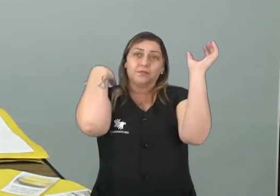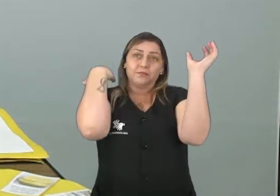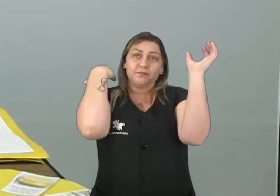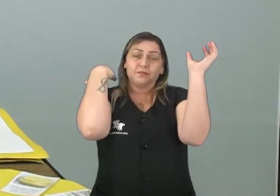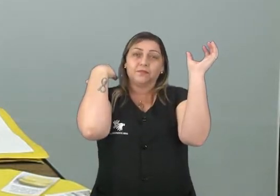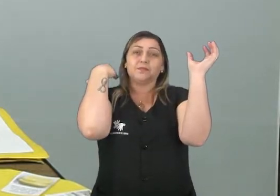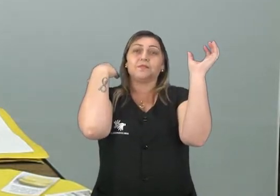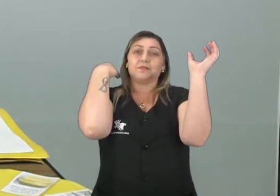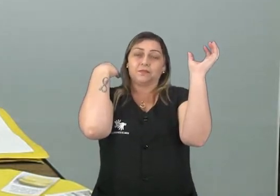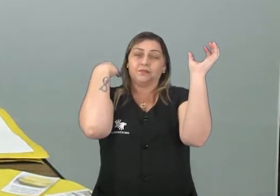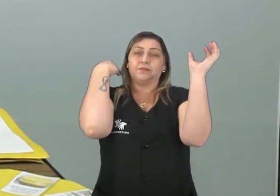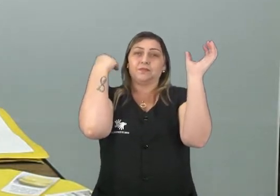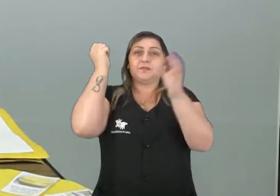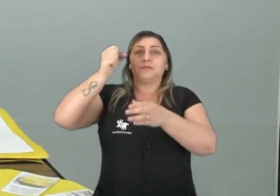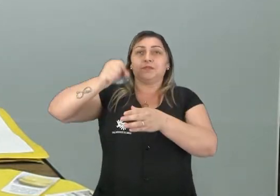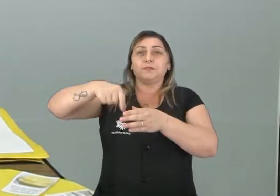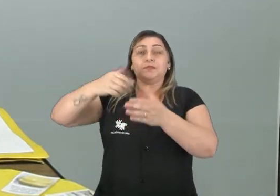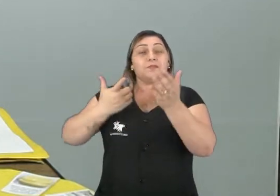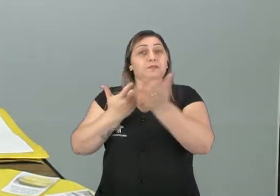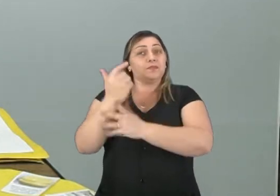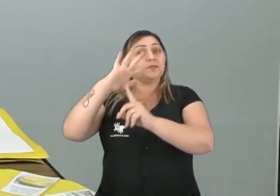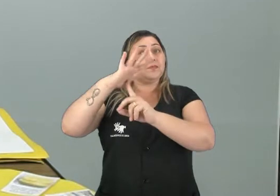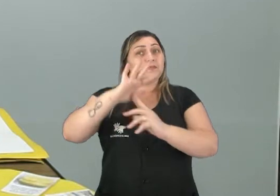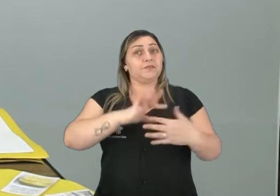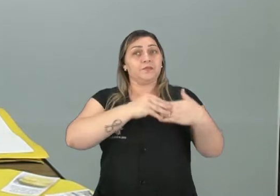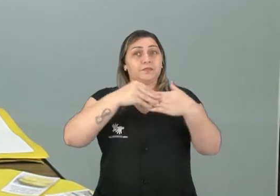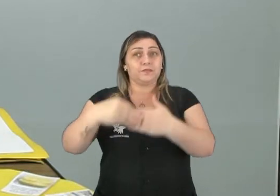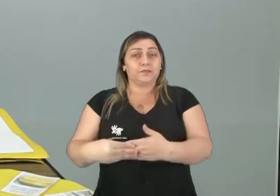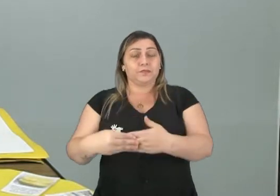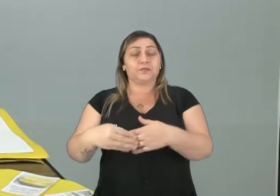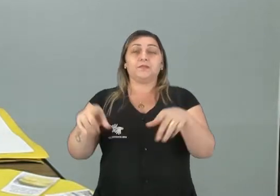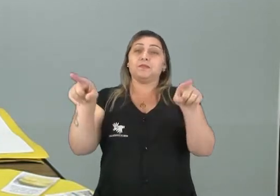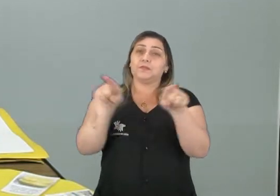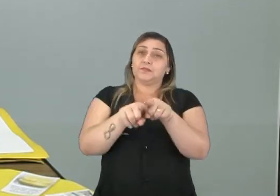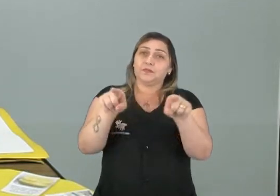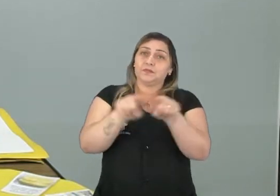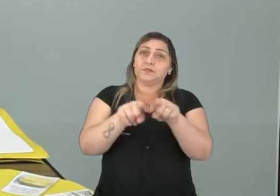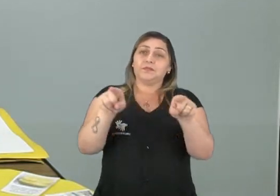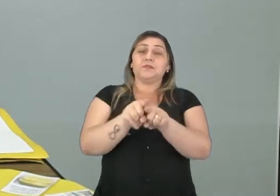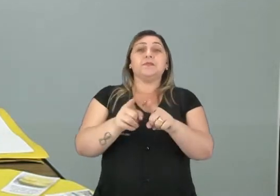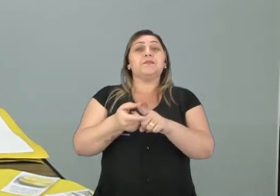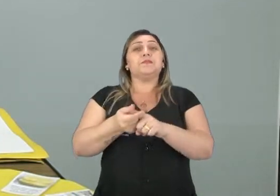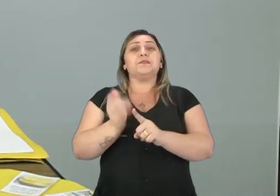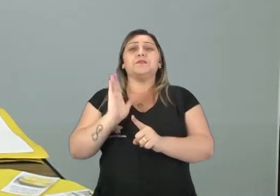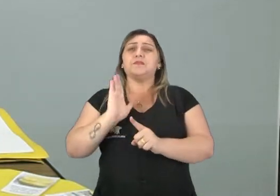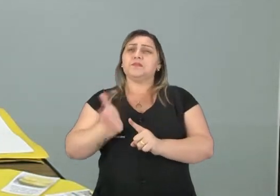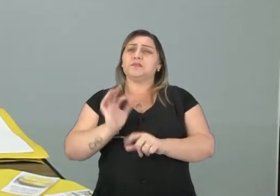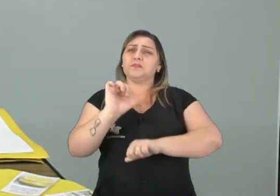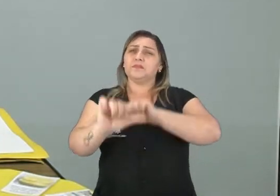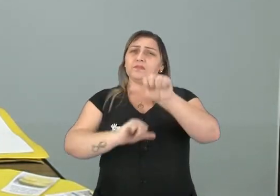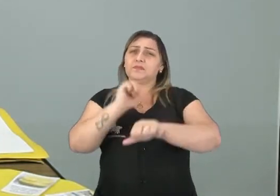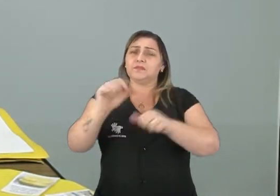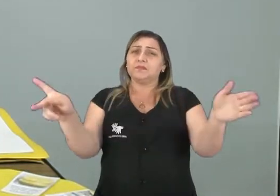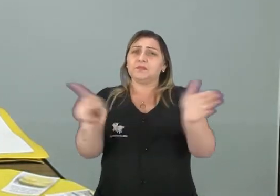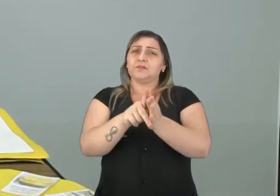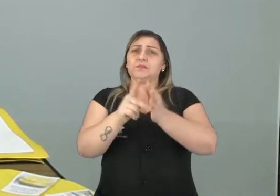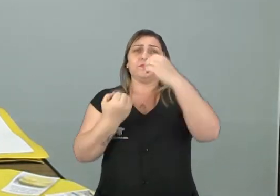seu plantio. Eu comprei na feira e trouxe aqui o milho também, ó. Tá? O